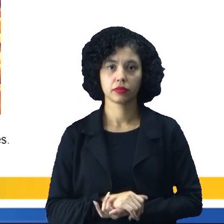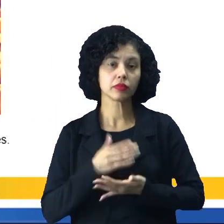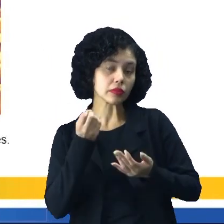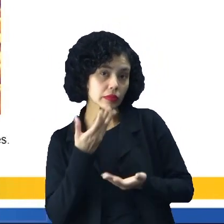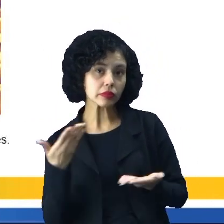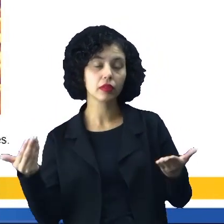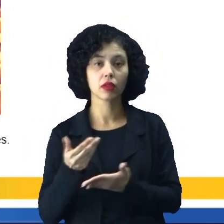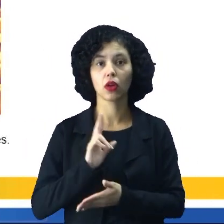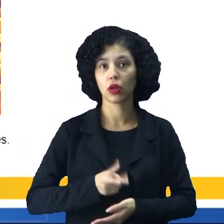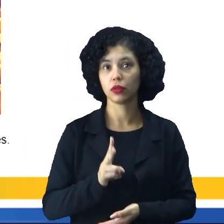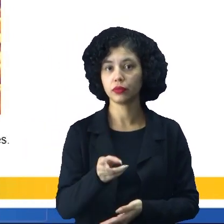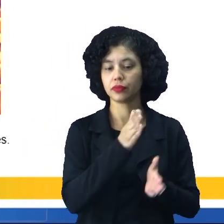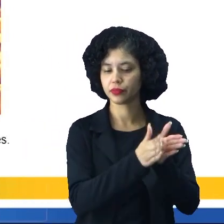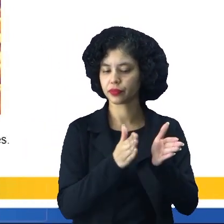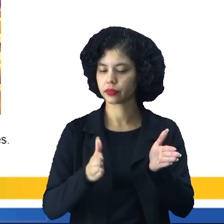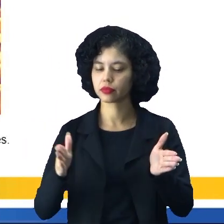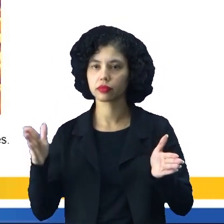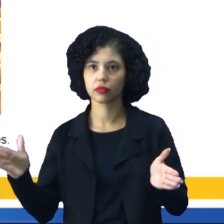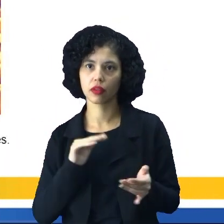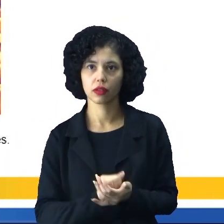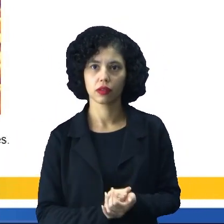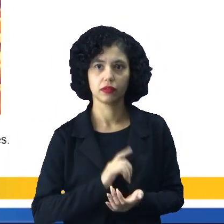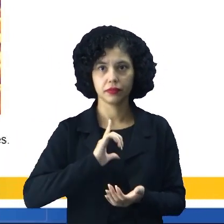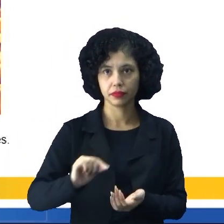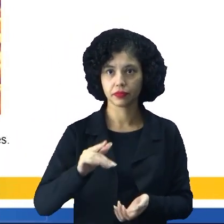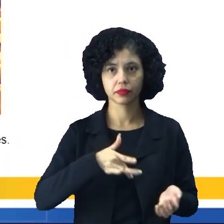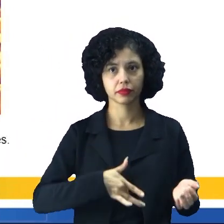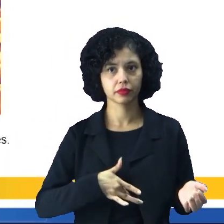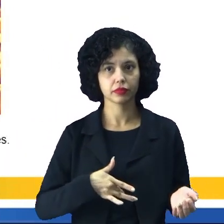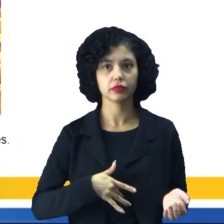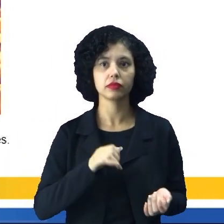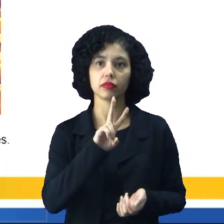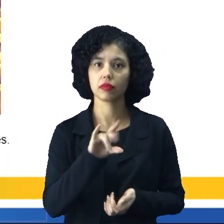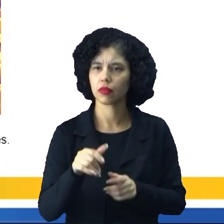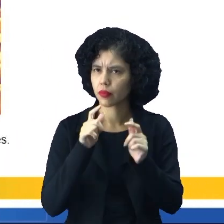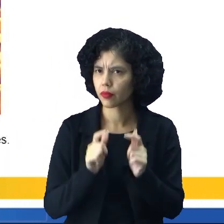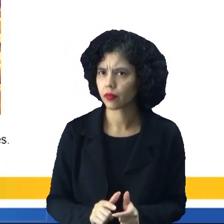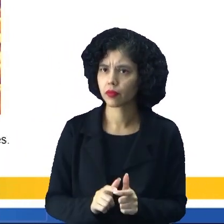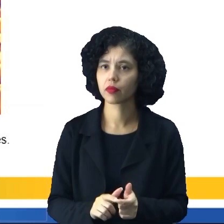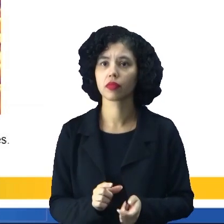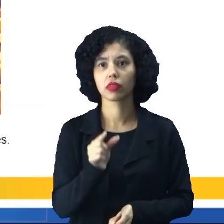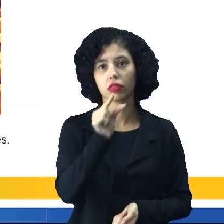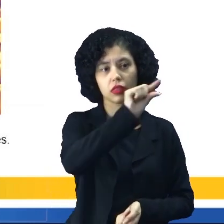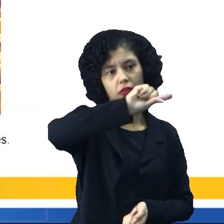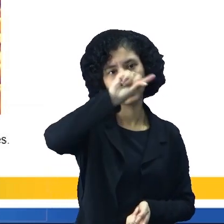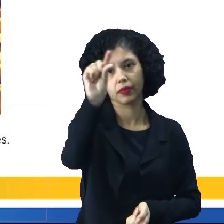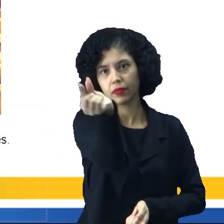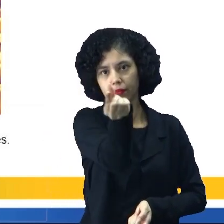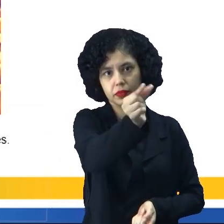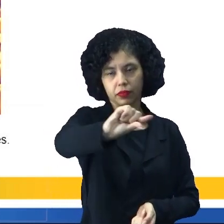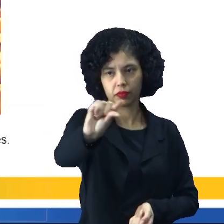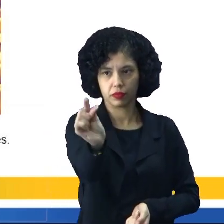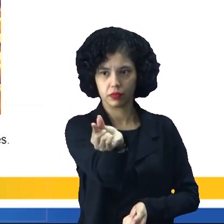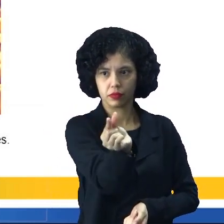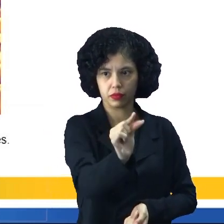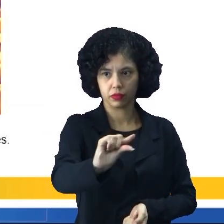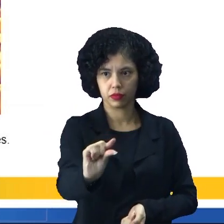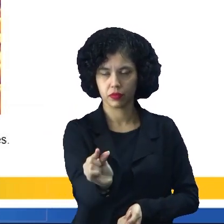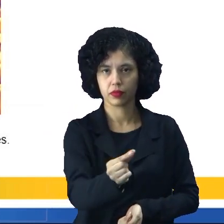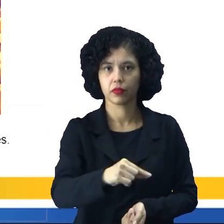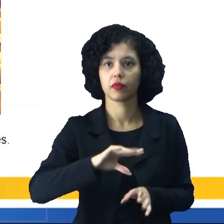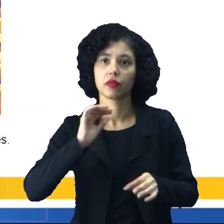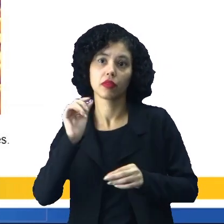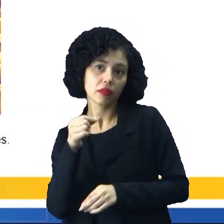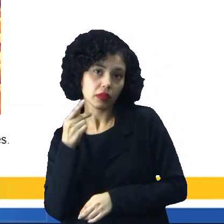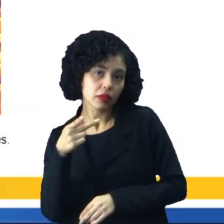Bom, então seguindo a sequência de quando o alimento ele sai do estômago, ele vai para onde? Ele vai para o intestino delgado. O intestino delgado trata-se